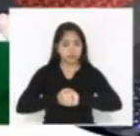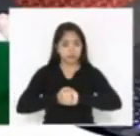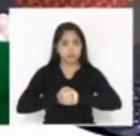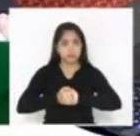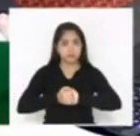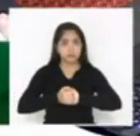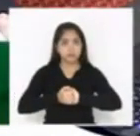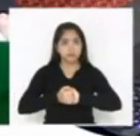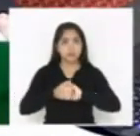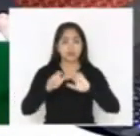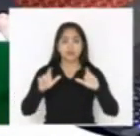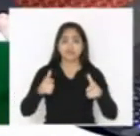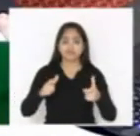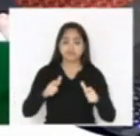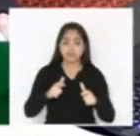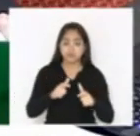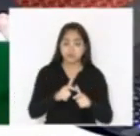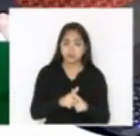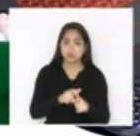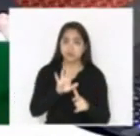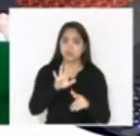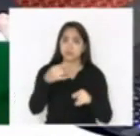Mas eu também quero discutir